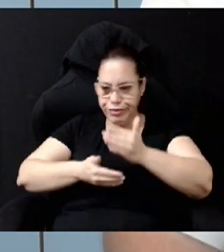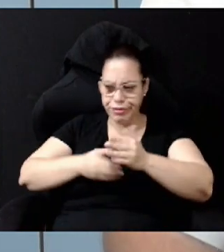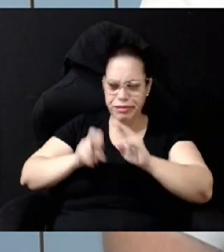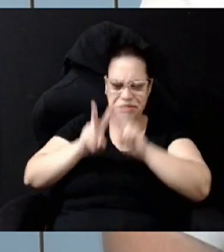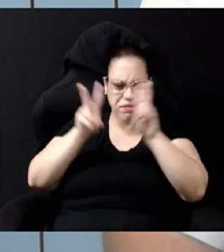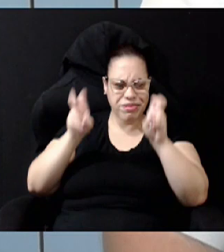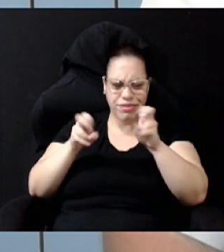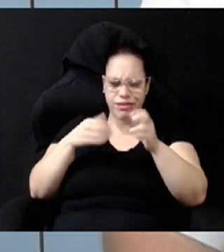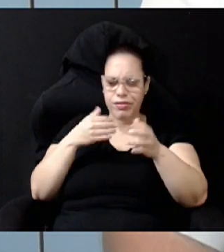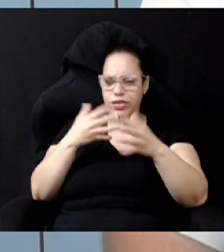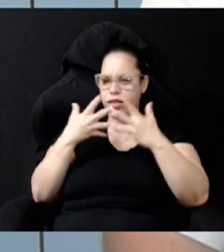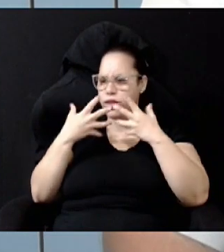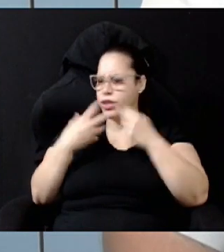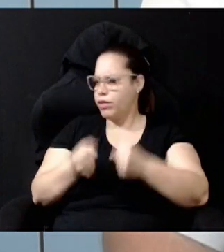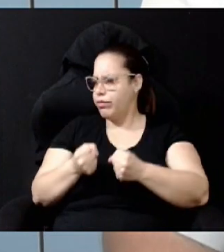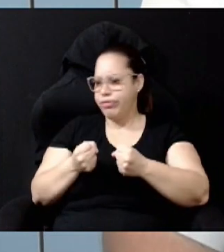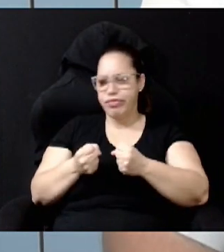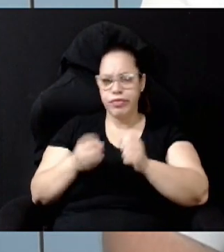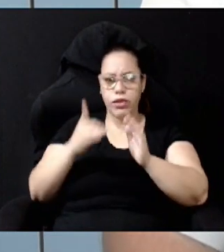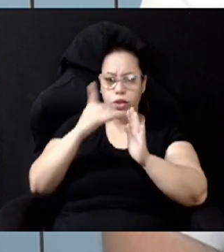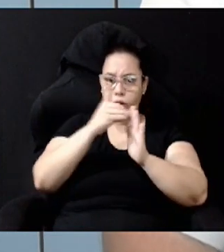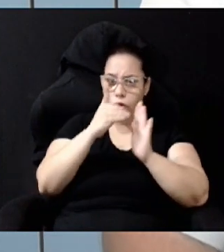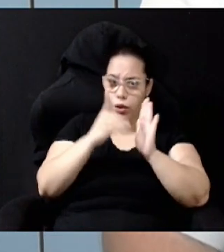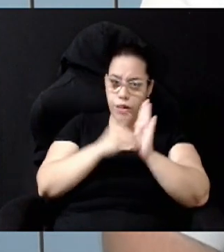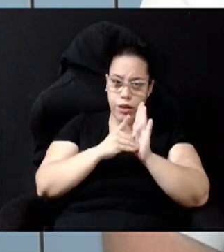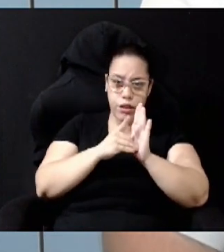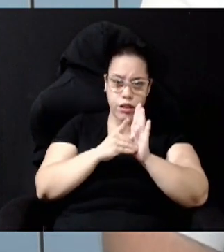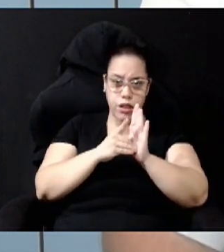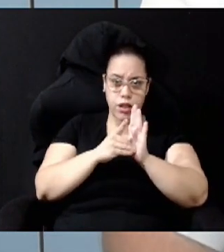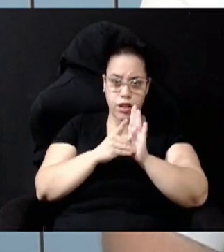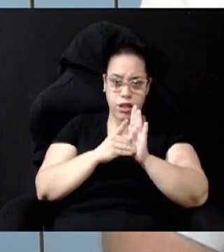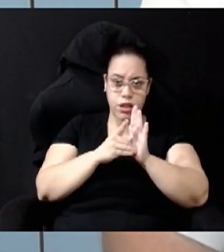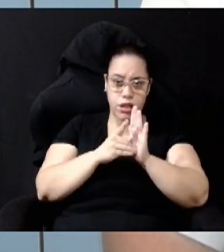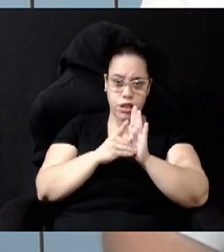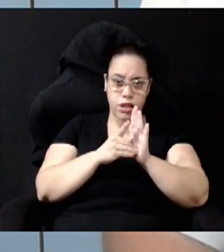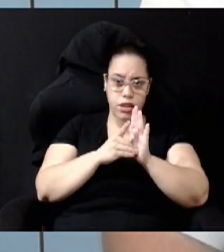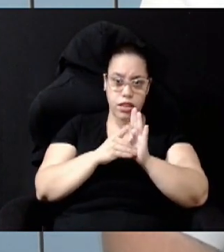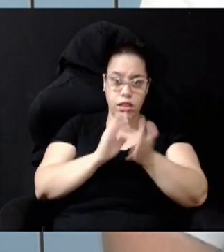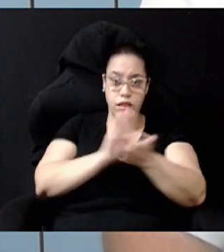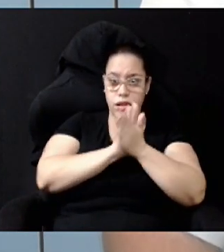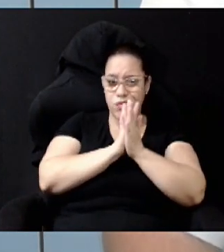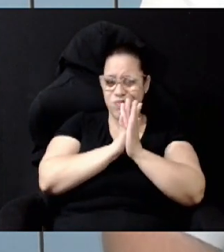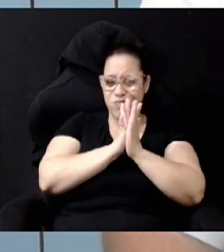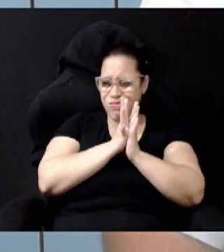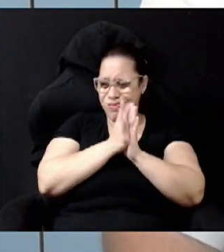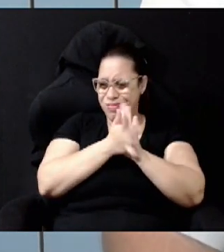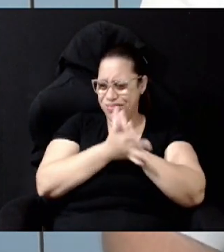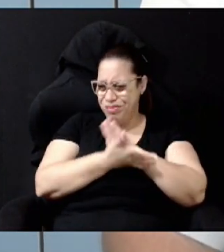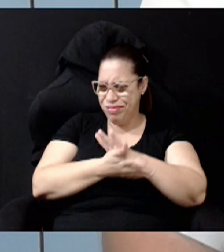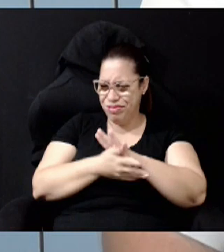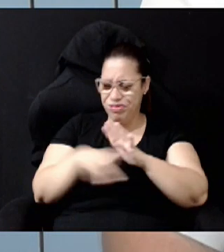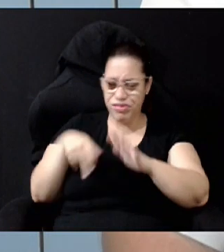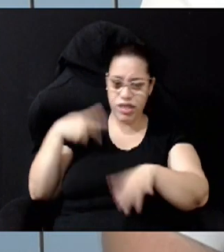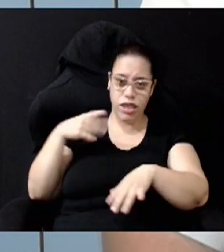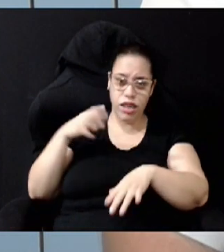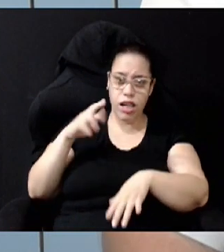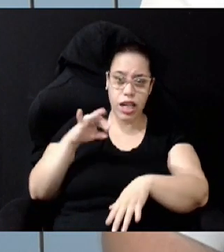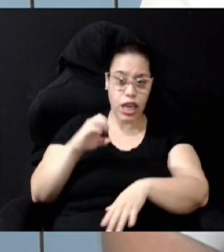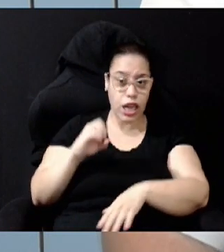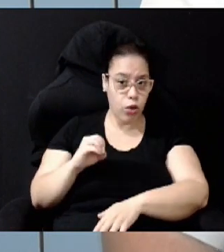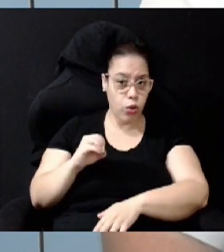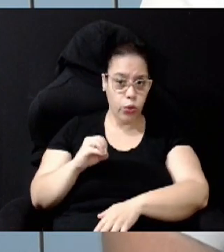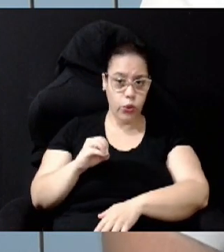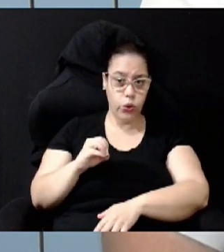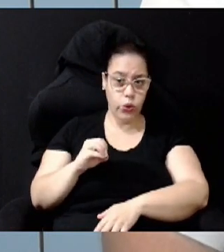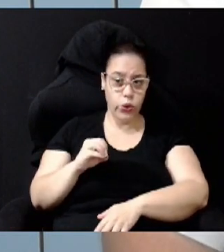admita que os decretos, né, passem à margem, porque toda a política de resíduos, a